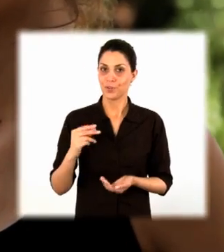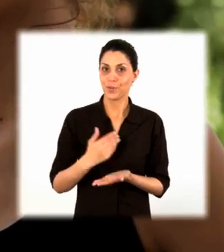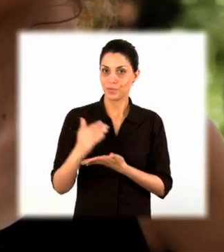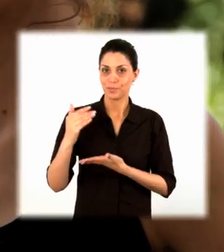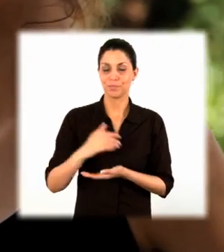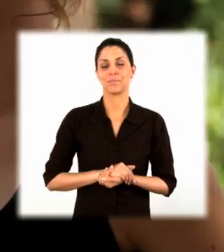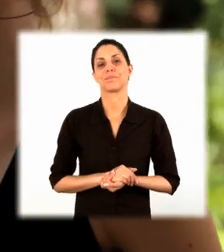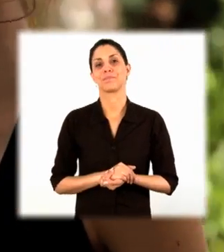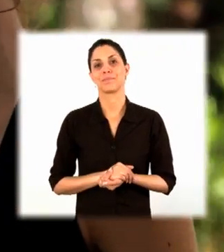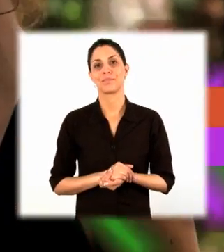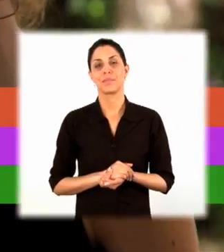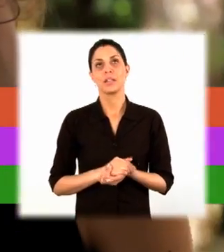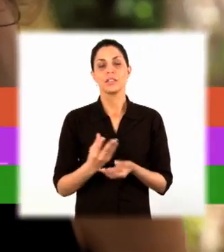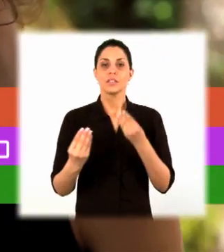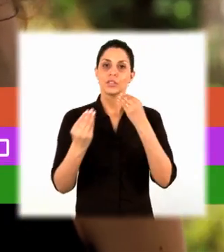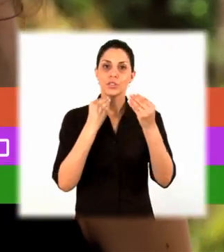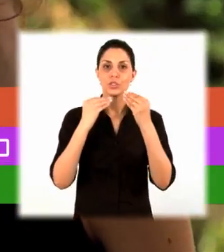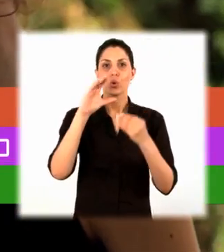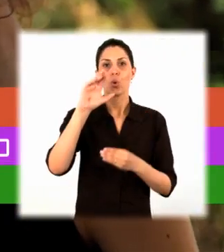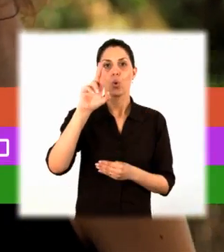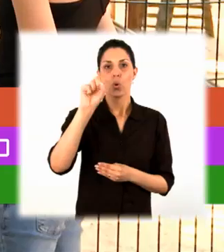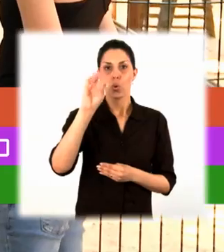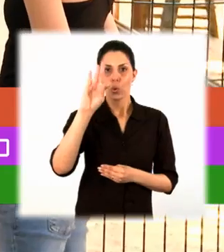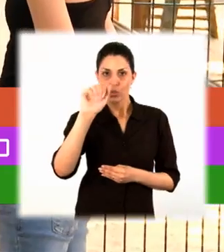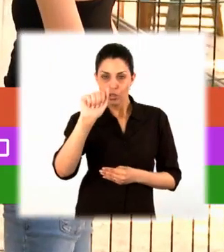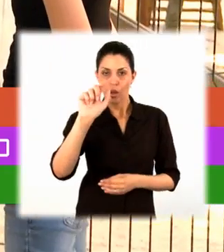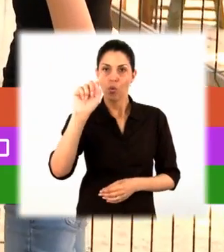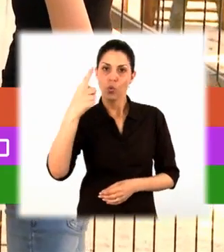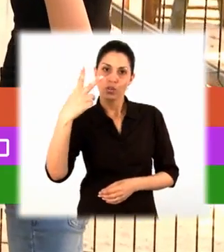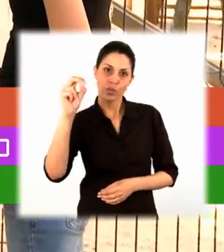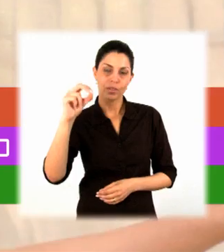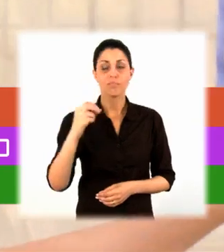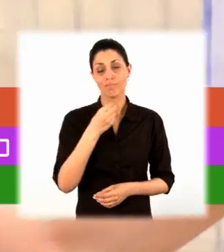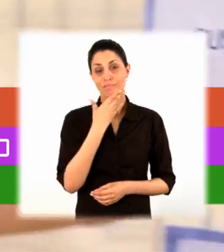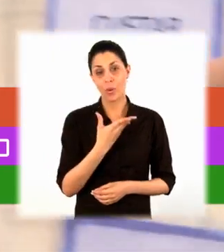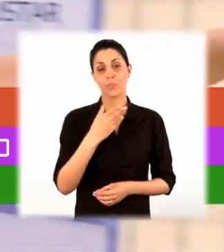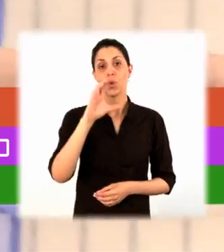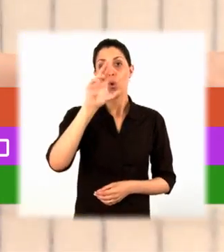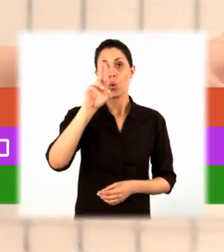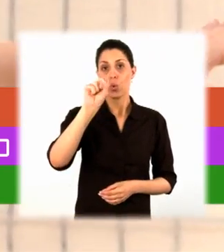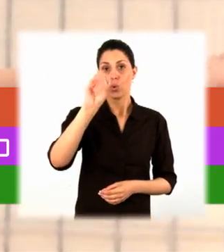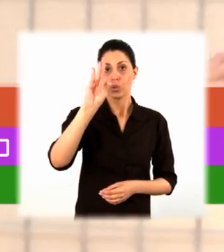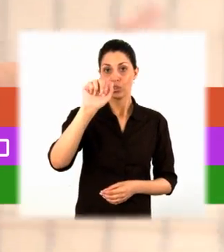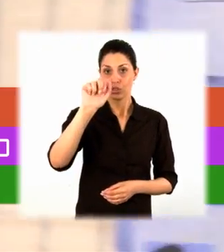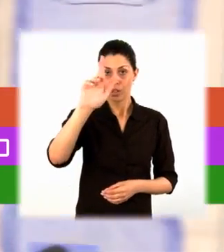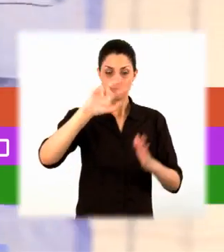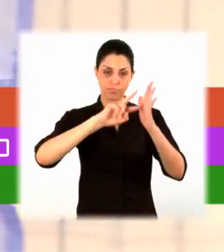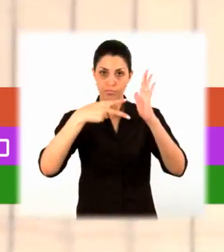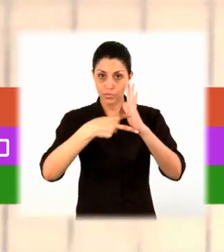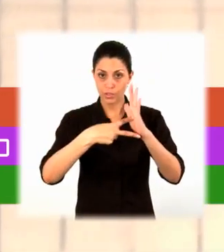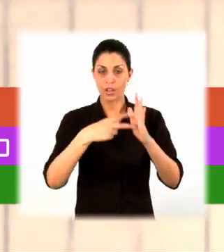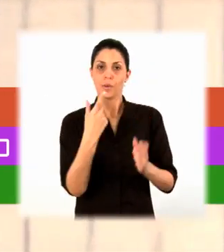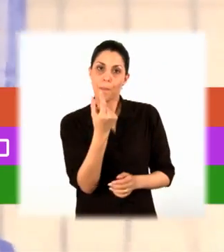Vamos lá. O sanduíche custa R$1,50. Muito bom. Custar, no sentido de um